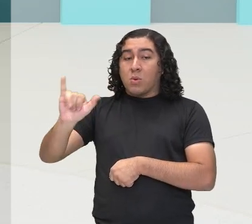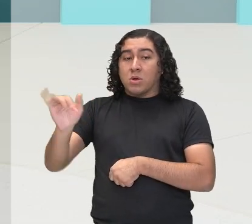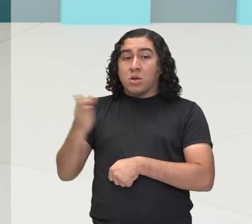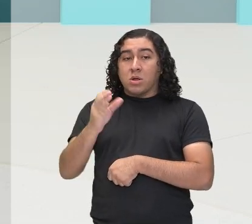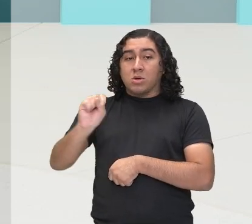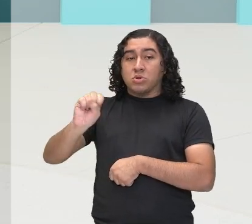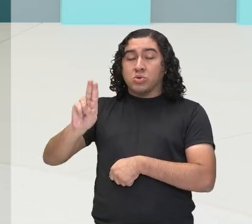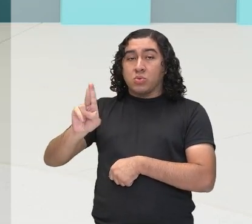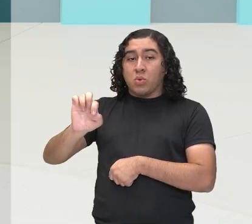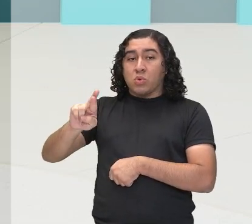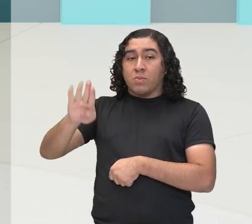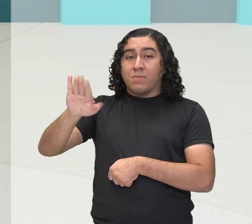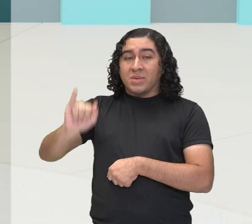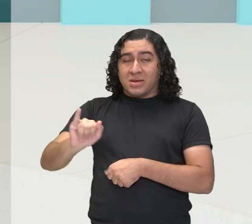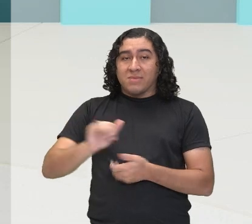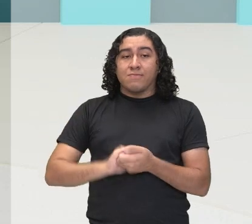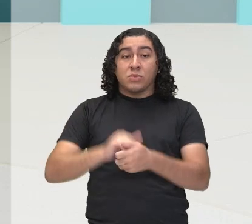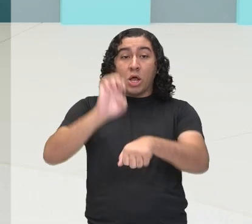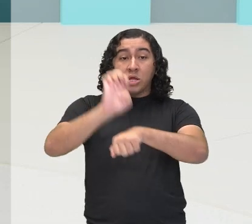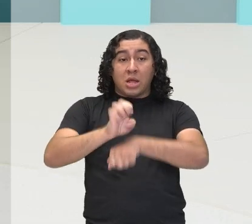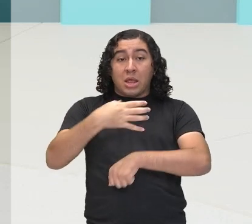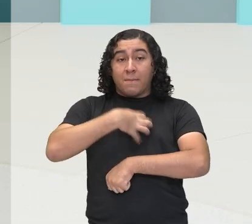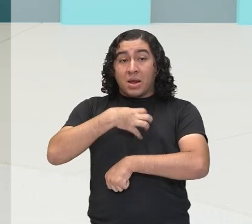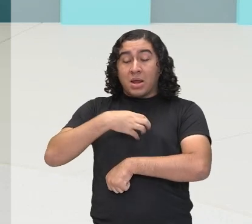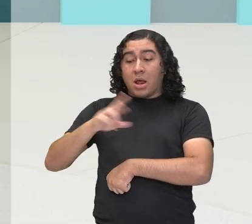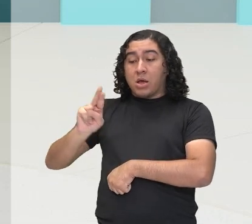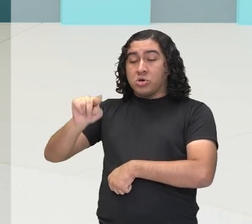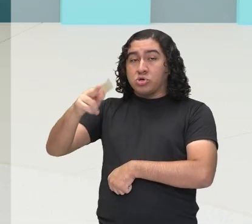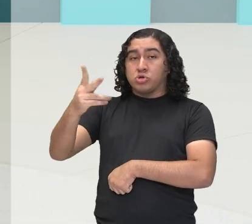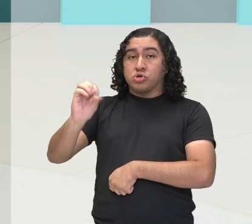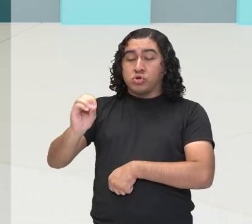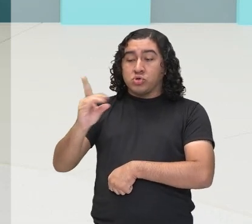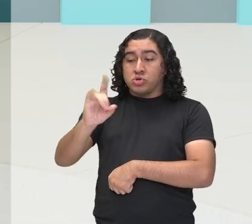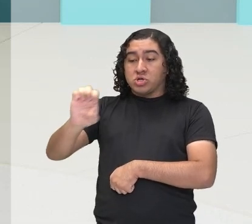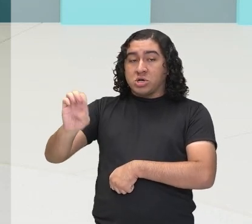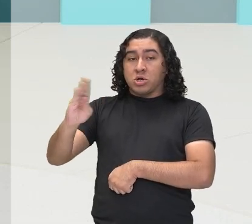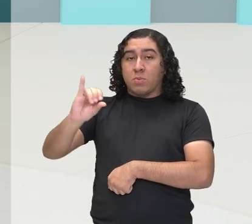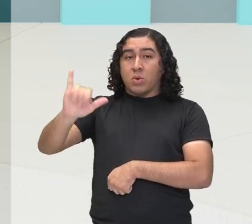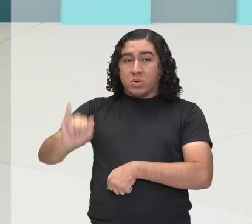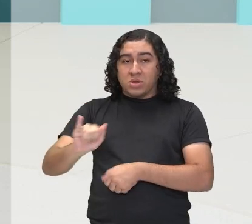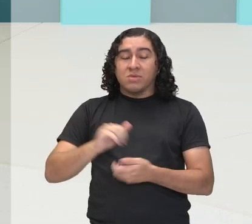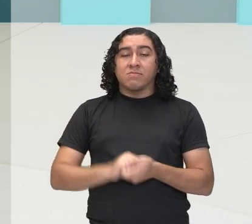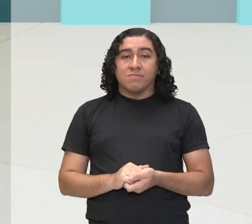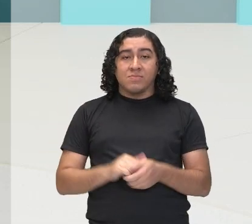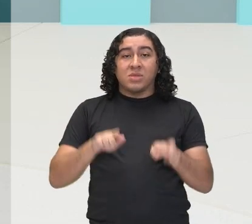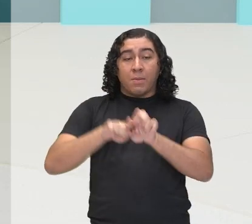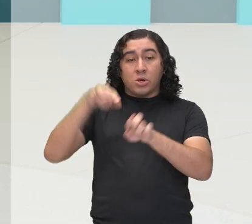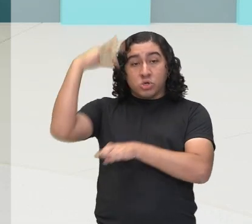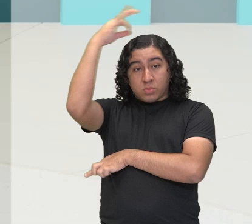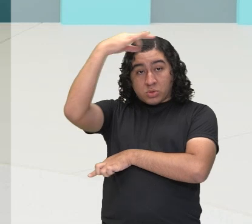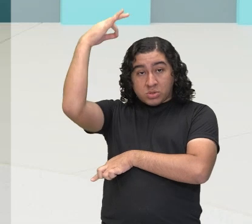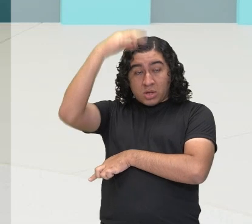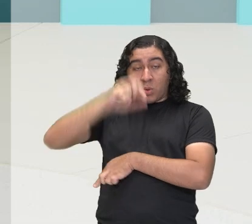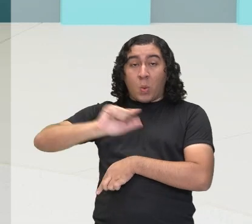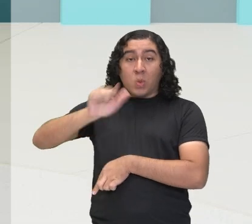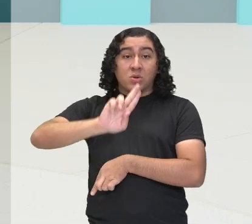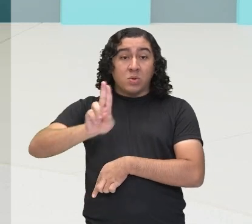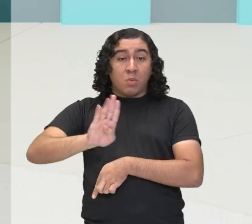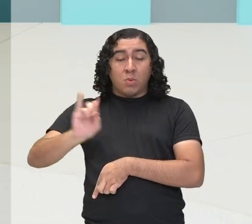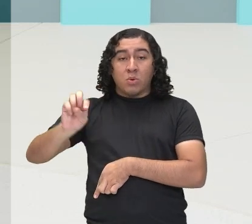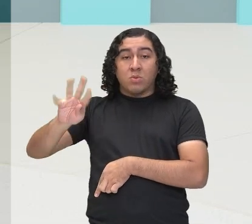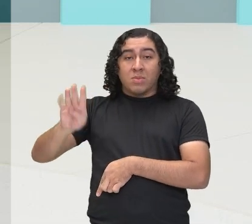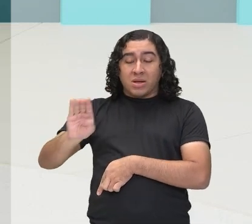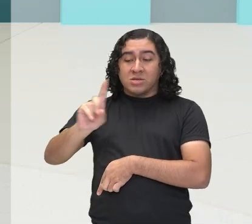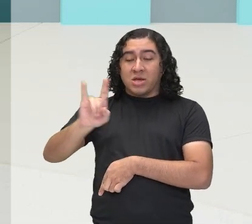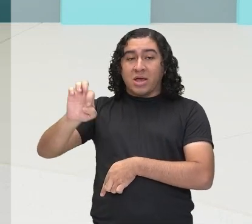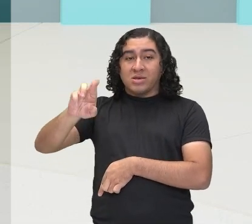surubi. Na Bahia, rancho de boi. No Espírito Santo, bumba de reis. E no